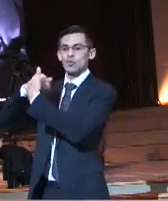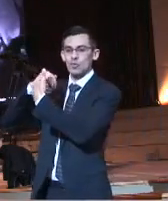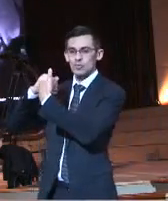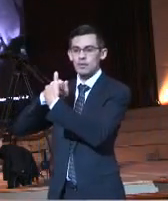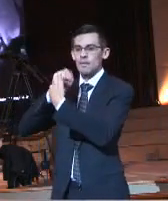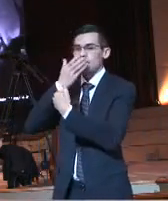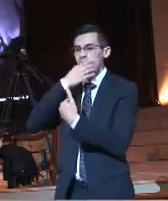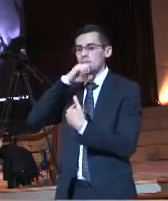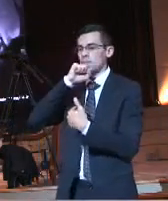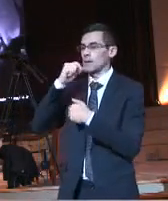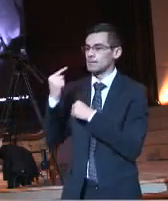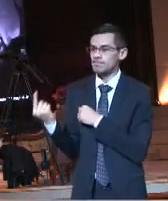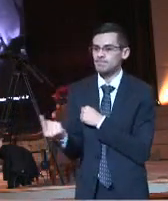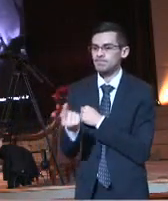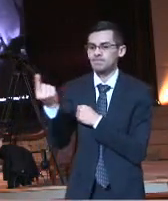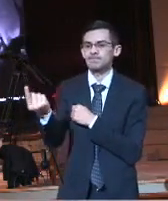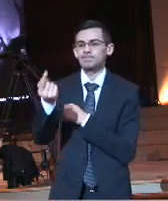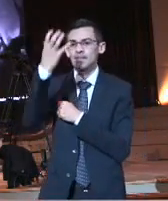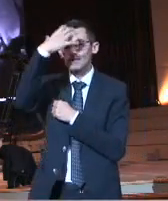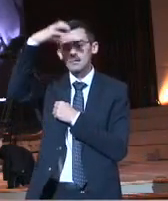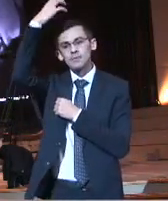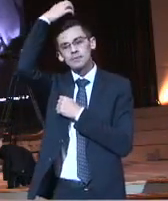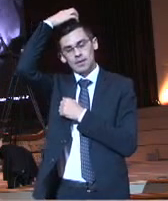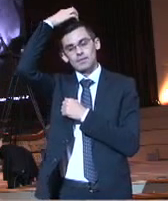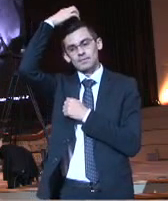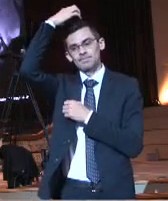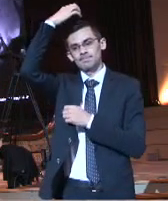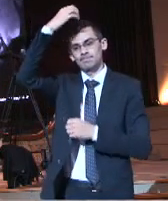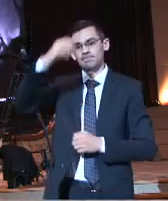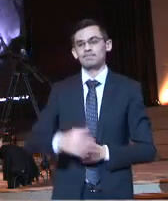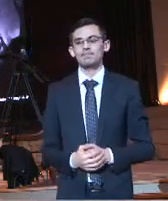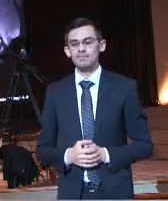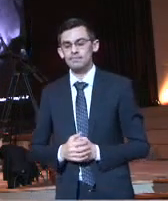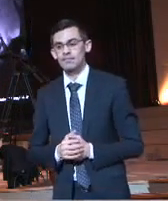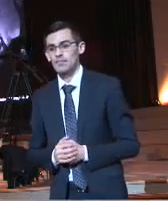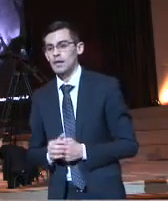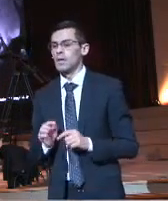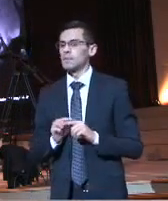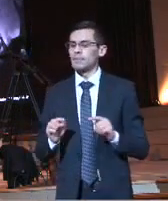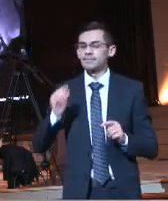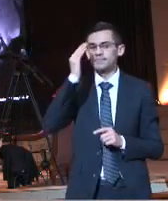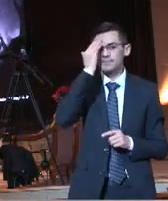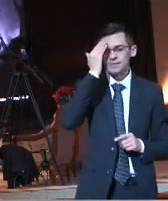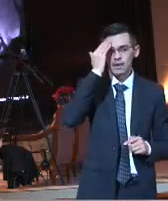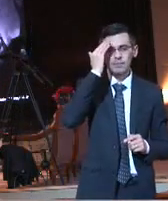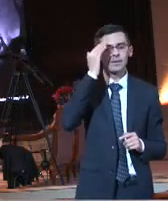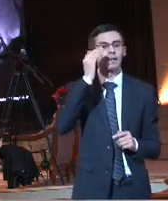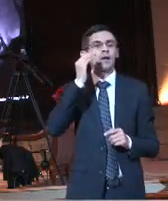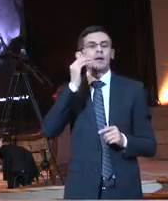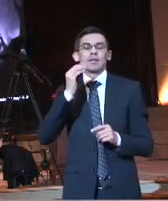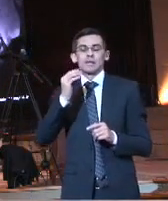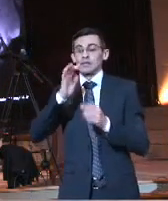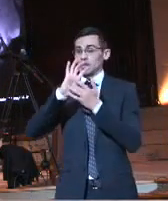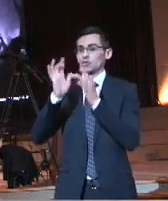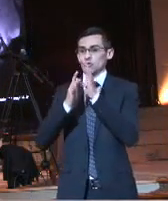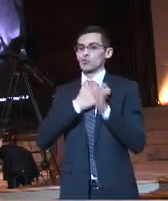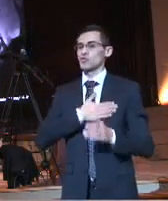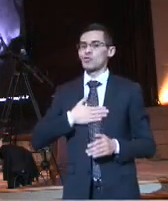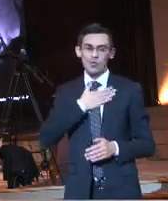Pai da eternidade, príncipe da paz. E sabe, uma das coisas que Jesus gosta de